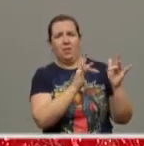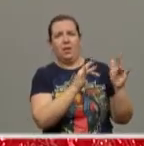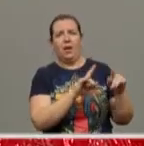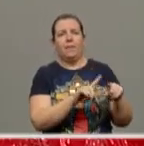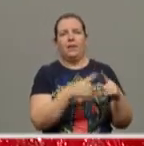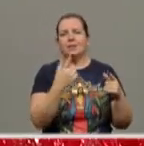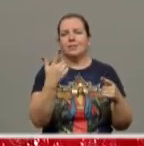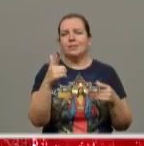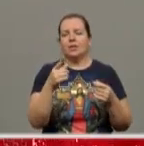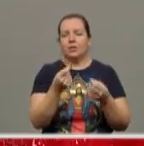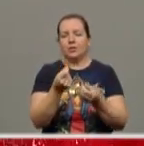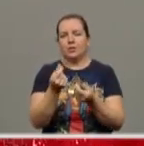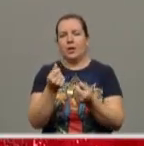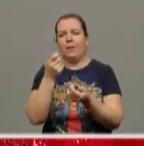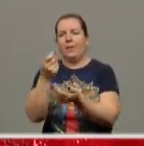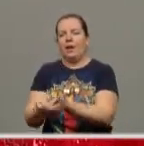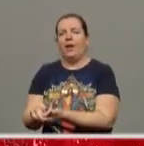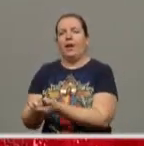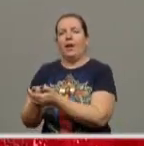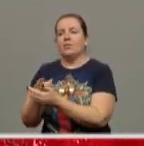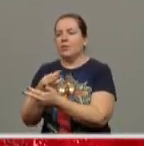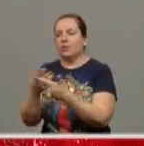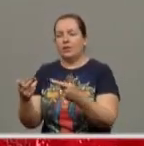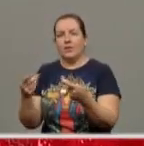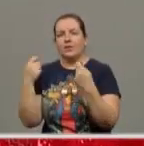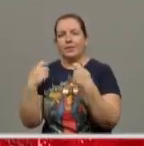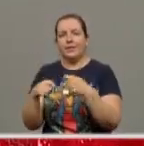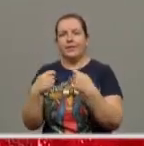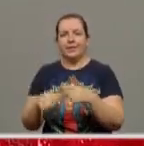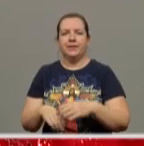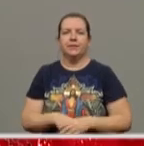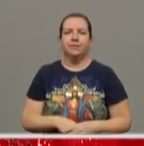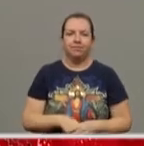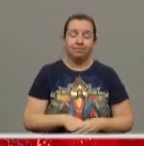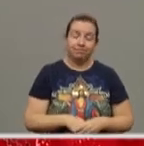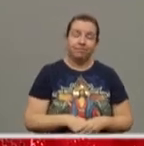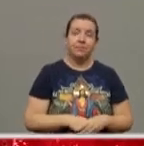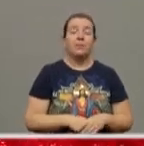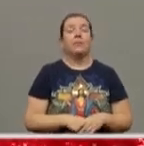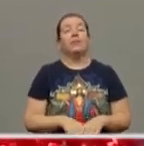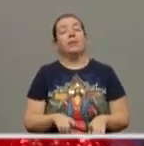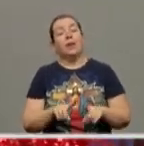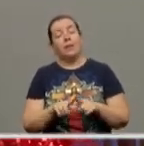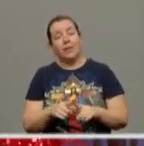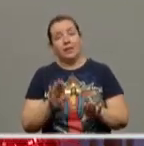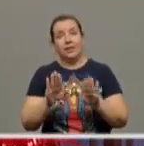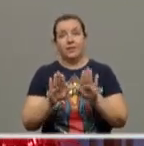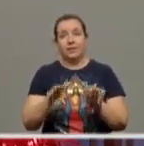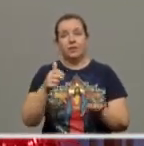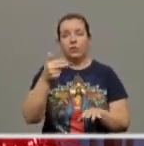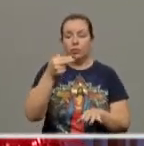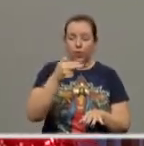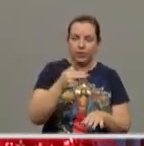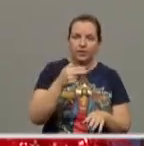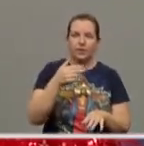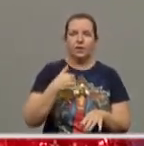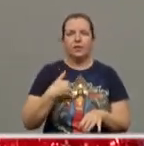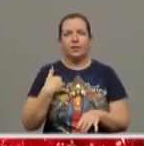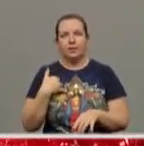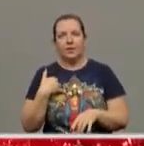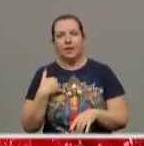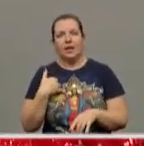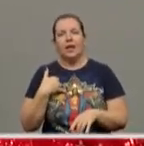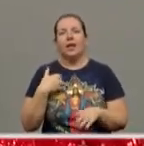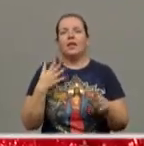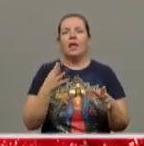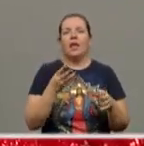pagar suas contas. E muitas vezes, infelizmente, com 12 anos de idade, né, pinta paixão. Ah, não,